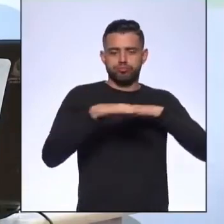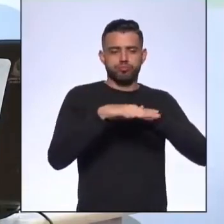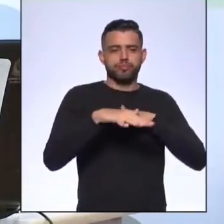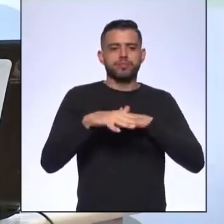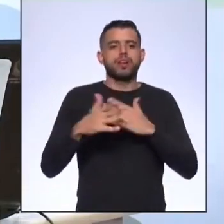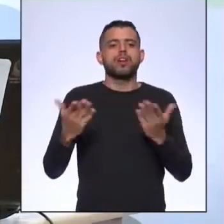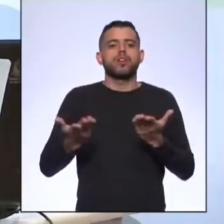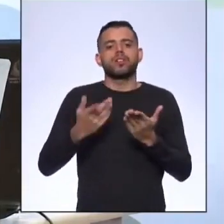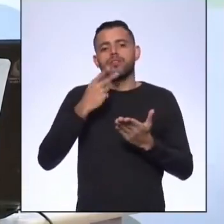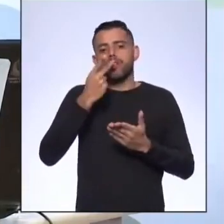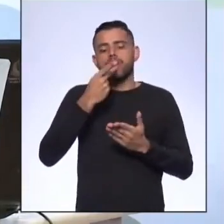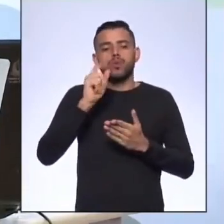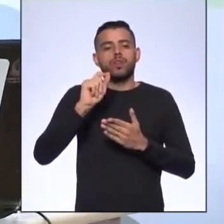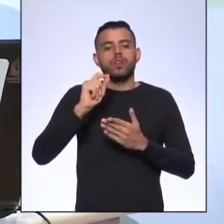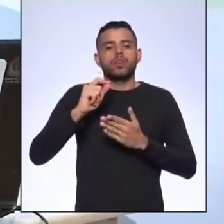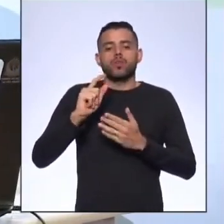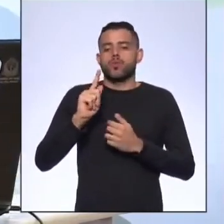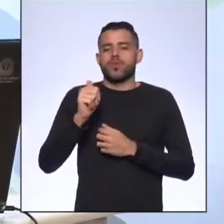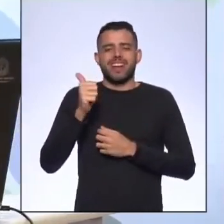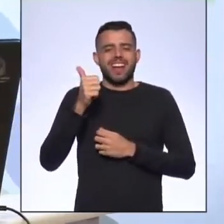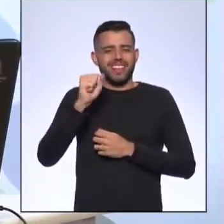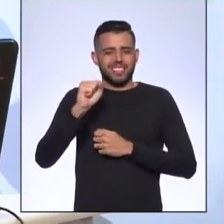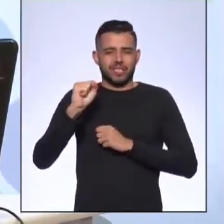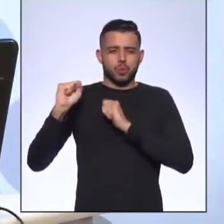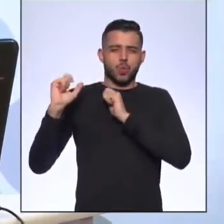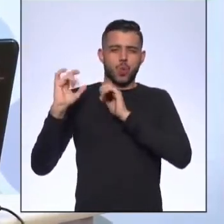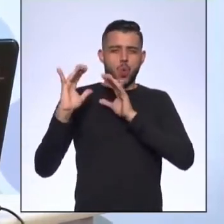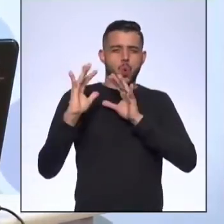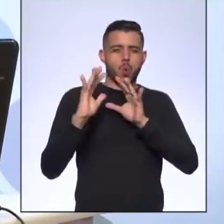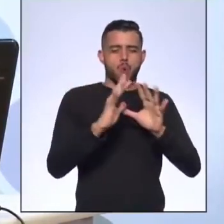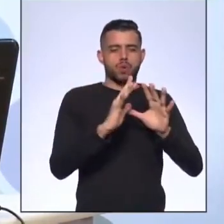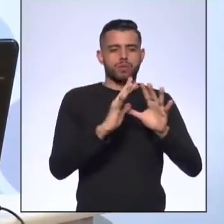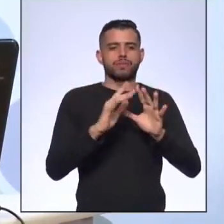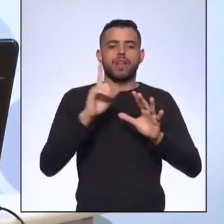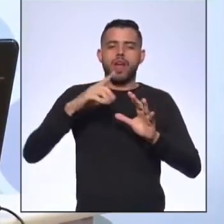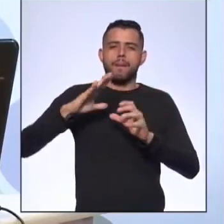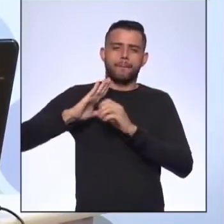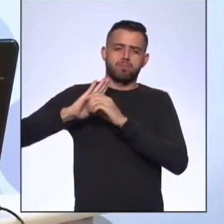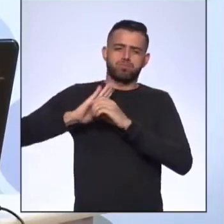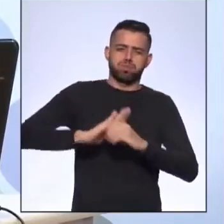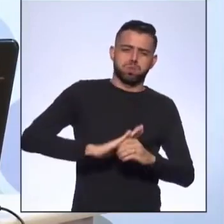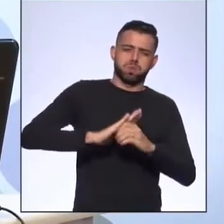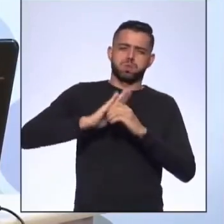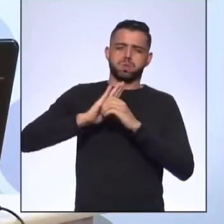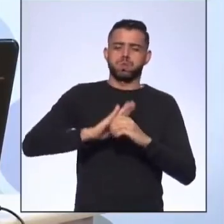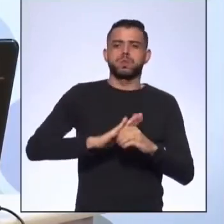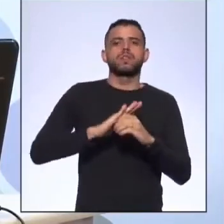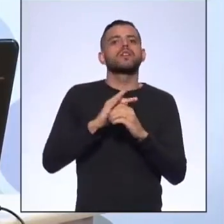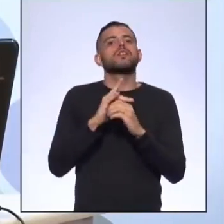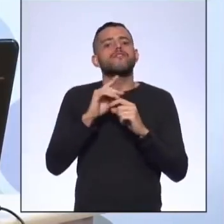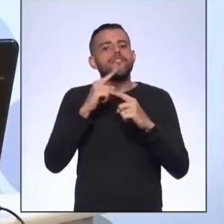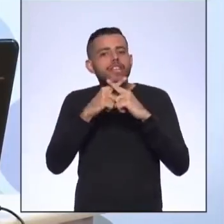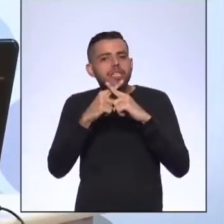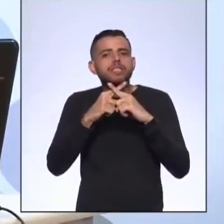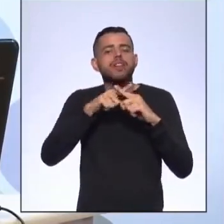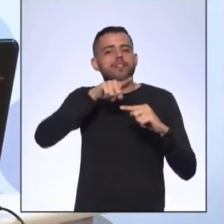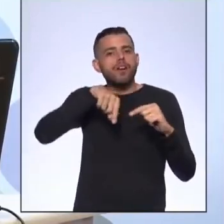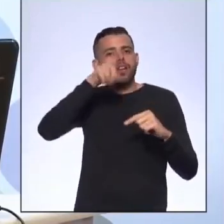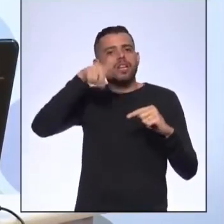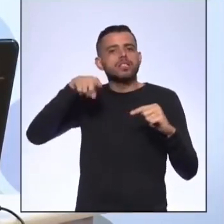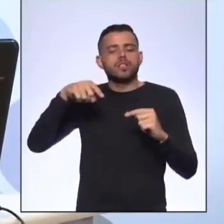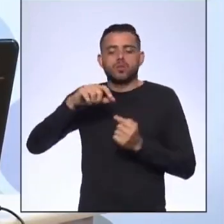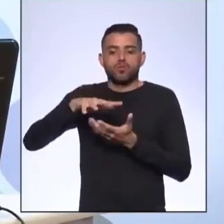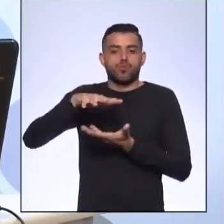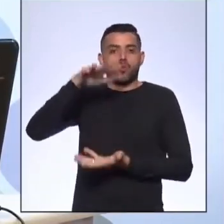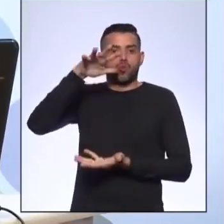trabalho realizado por uma massa de gás, né? Que aí a pressão vezes a variação do volume. Olha, 2 trabalhos com